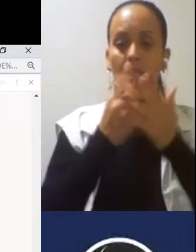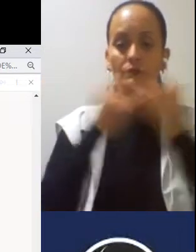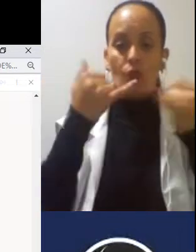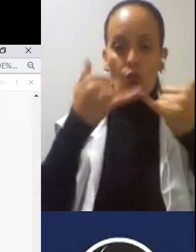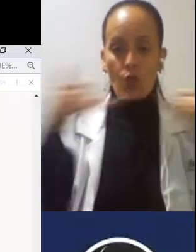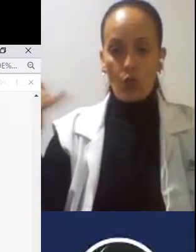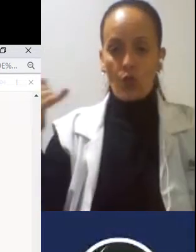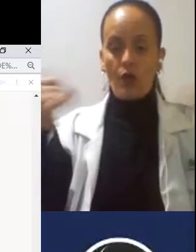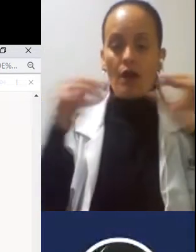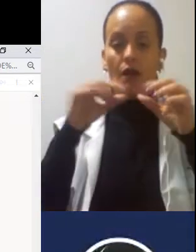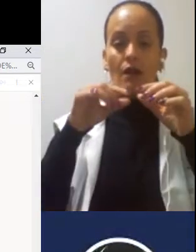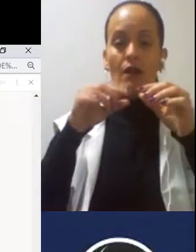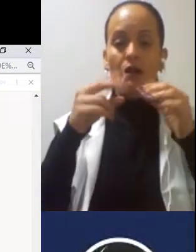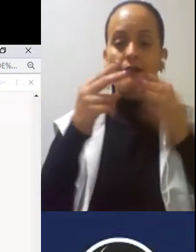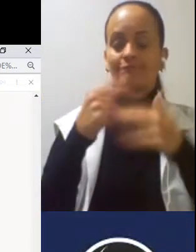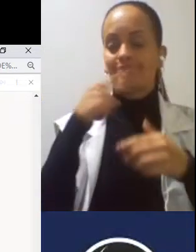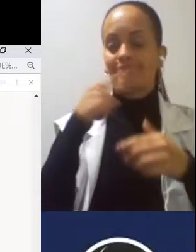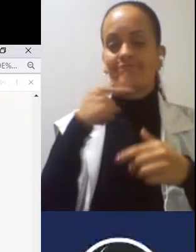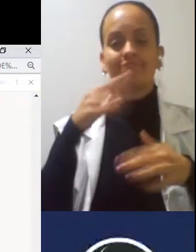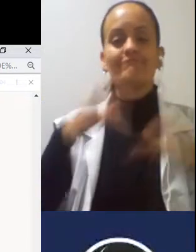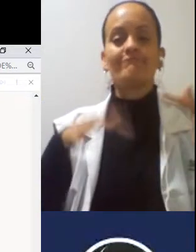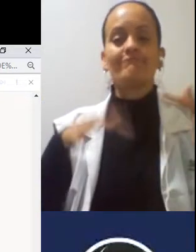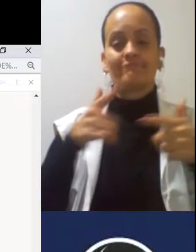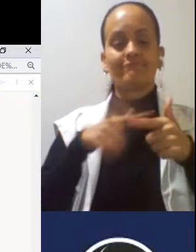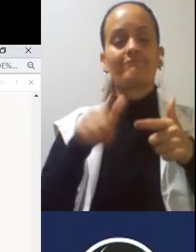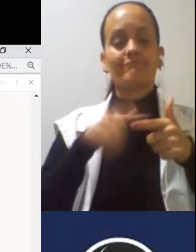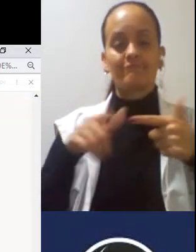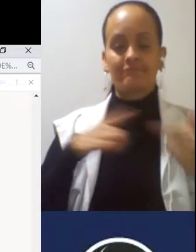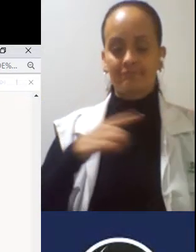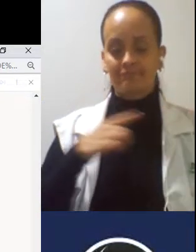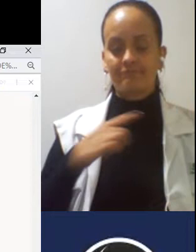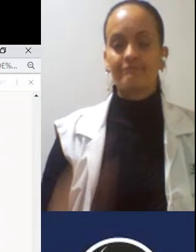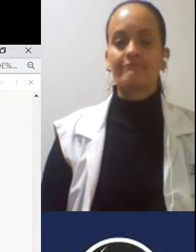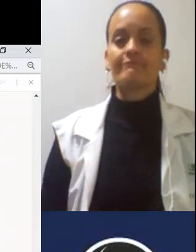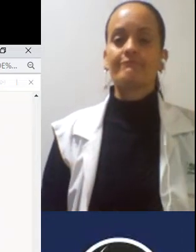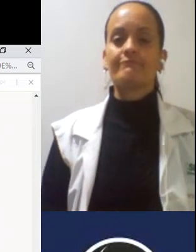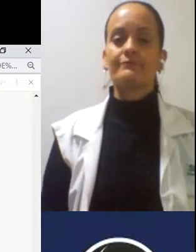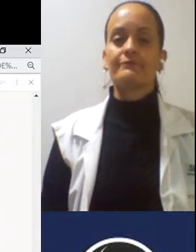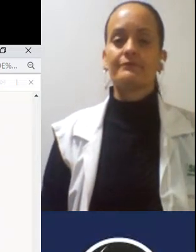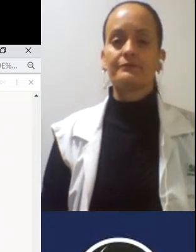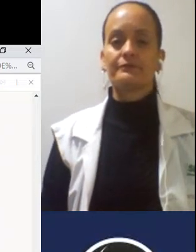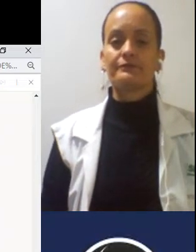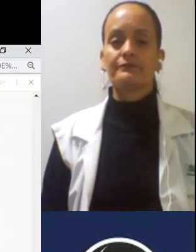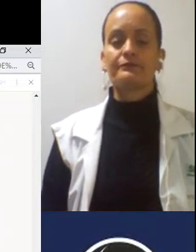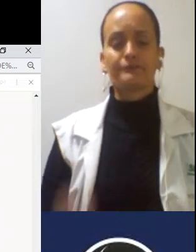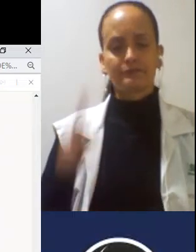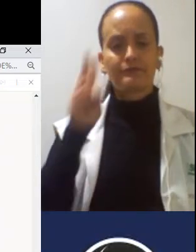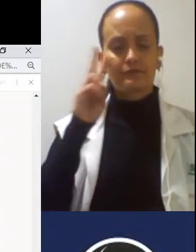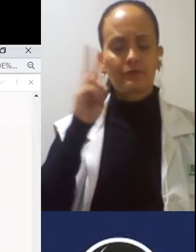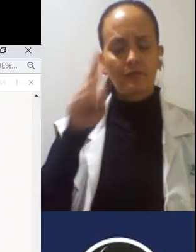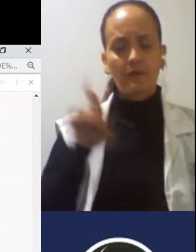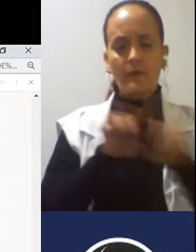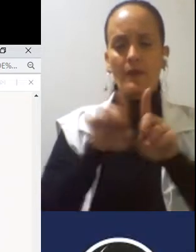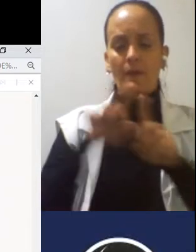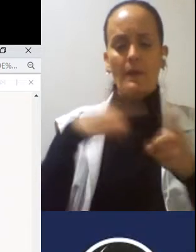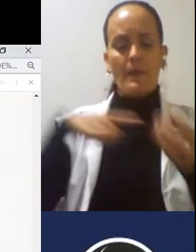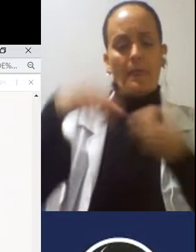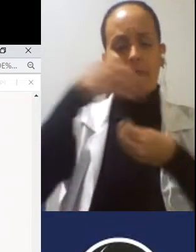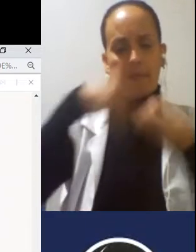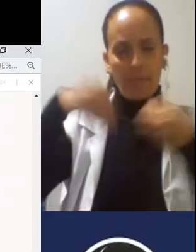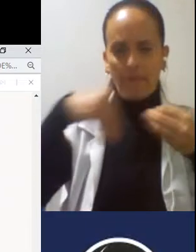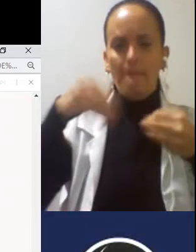dela, certo? Então aqui é uma outra análise que a gente faz. E também tem o circuito misto, que é o caso que a gente vai ter lá na situação de